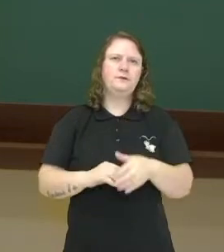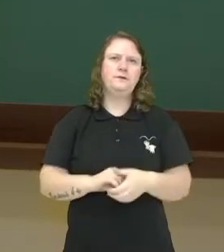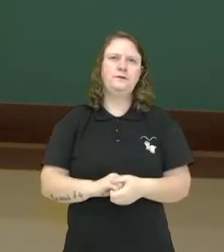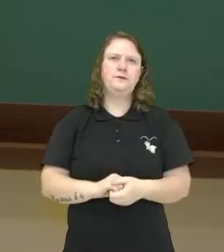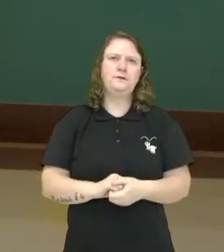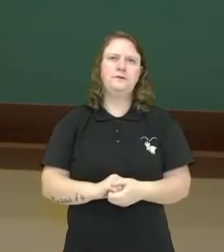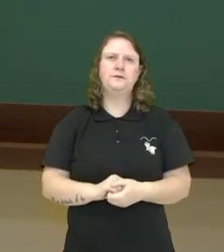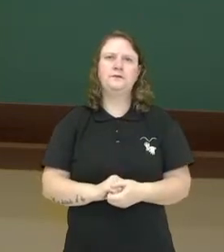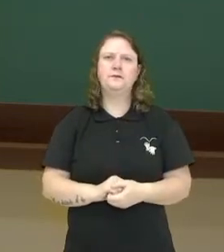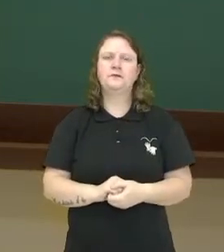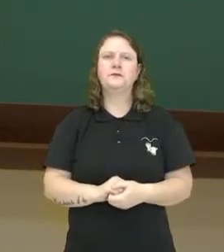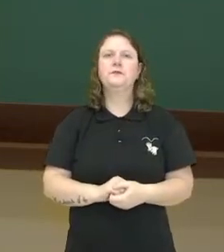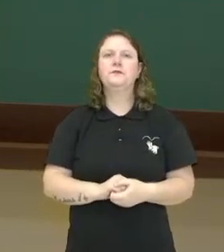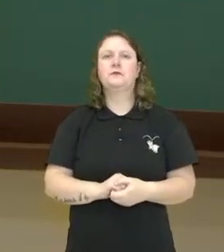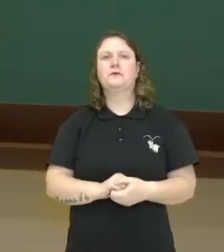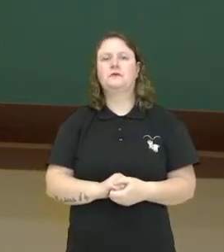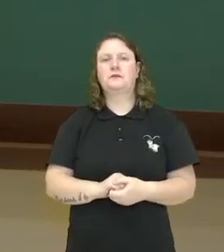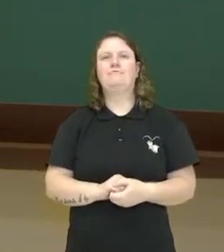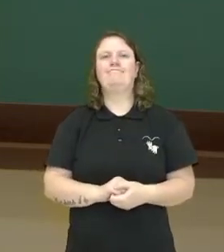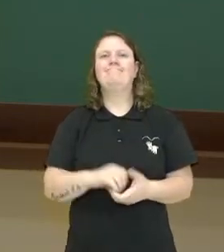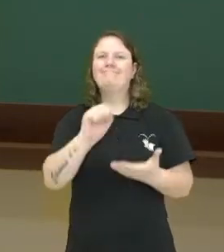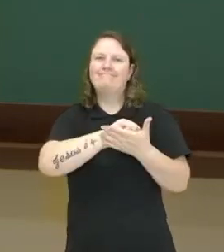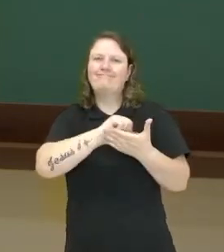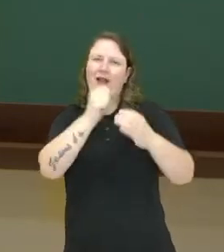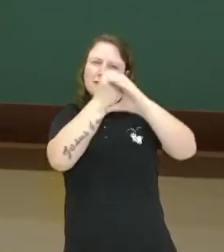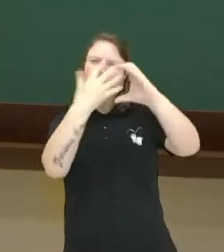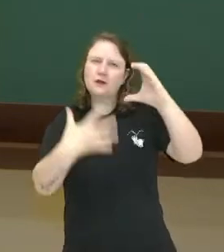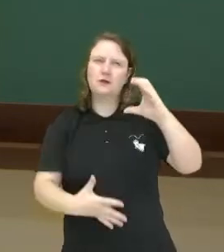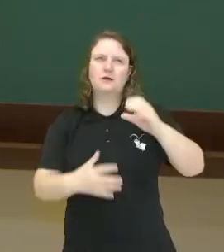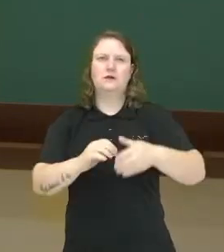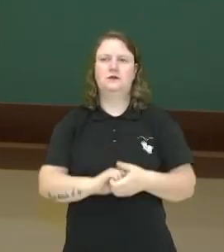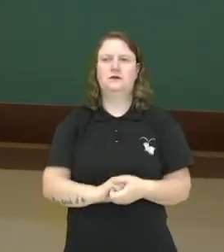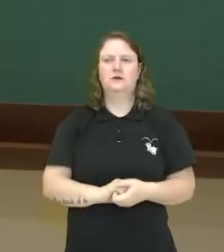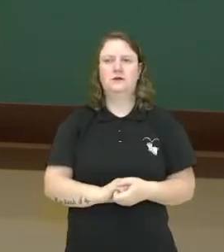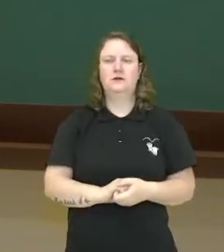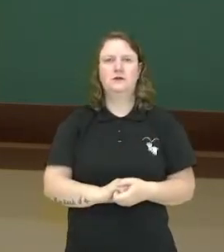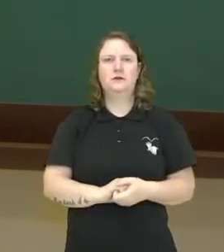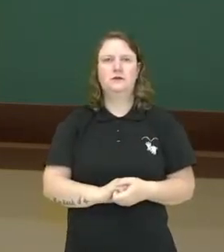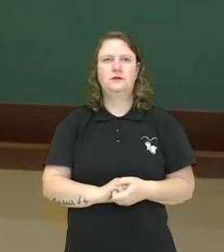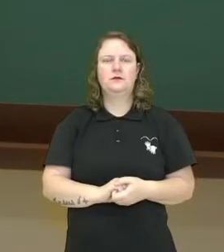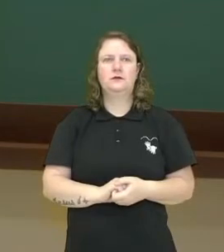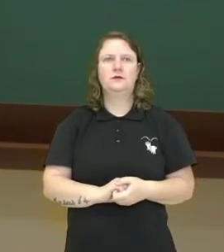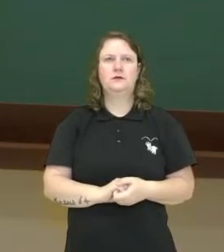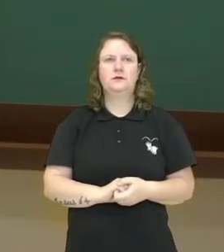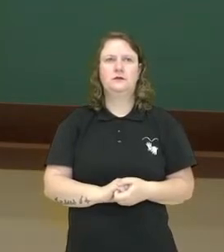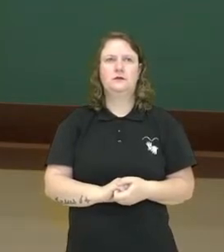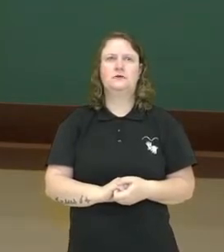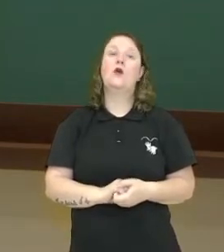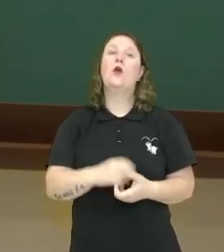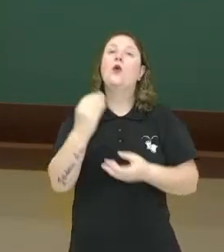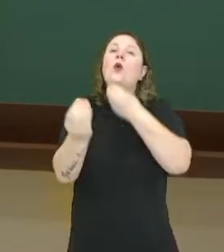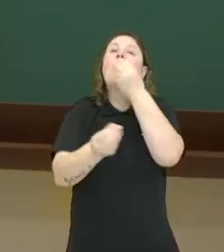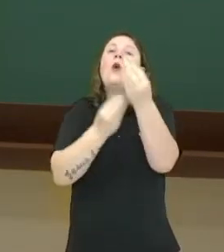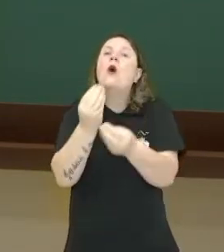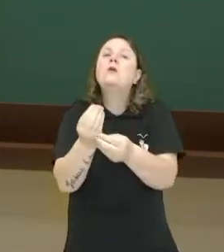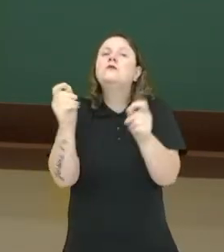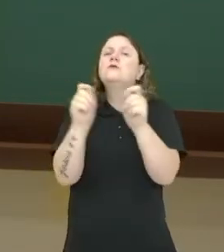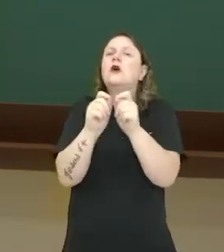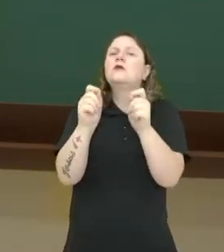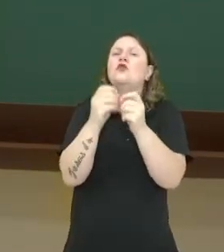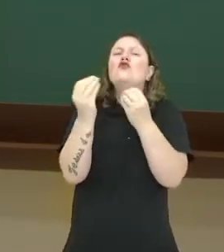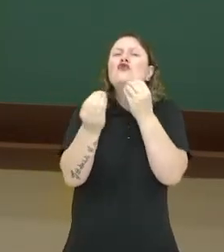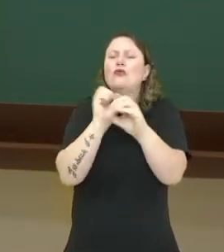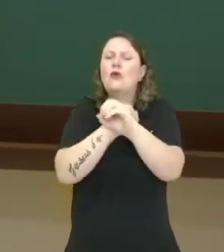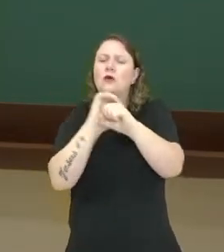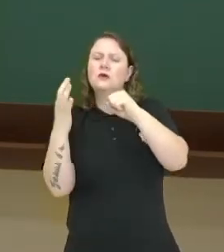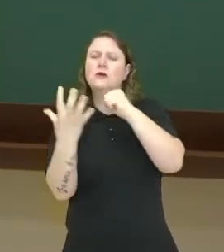ali papel importante nessas características, certo? De como eu vou agir em relação à pandemia, como